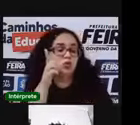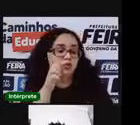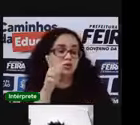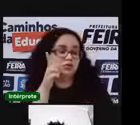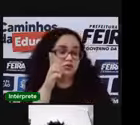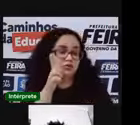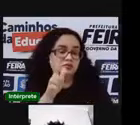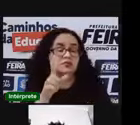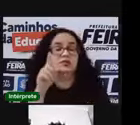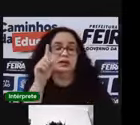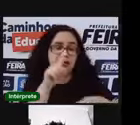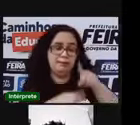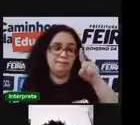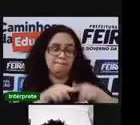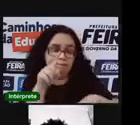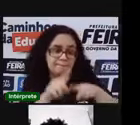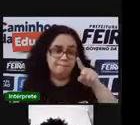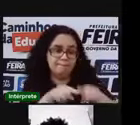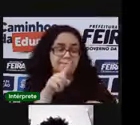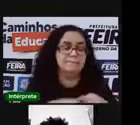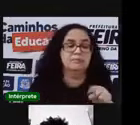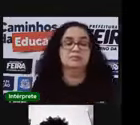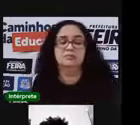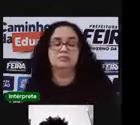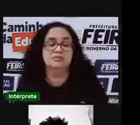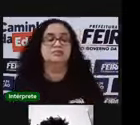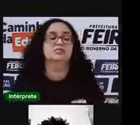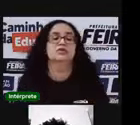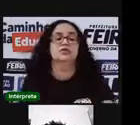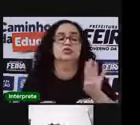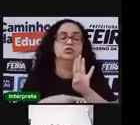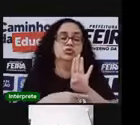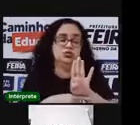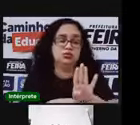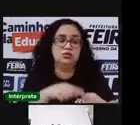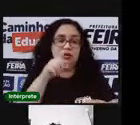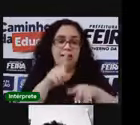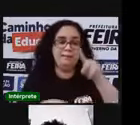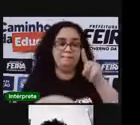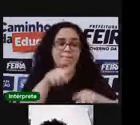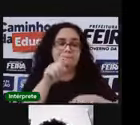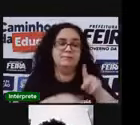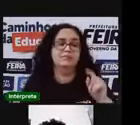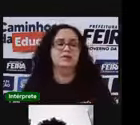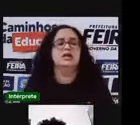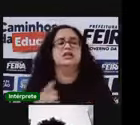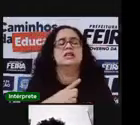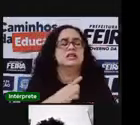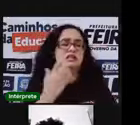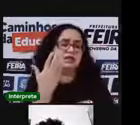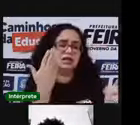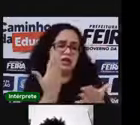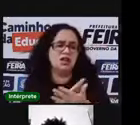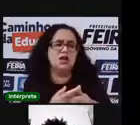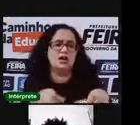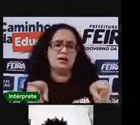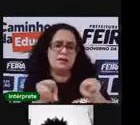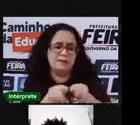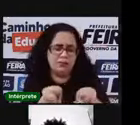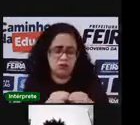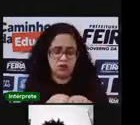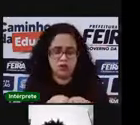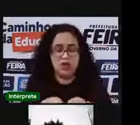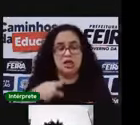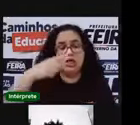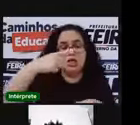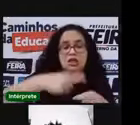levar um material? A gente consegue partilhar nosso material? Eu estou tendo aula aqui porque aqui no centro do distrito